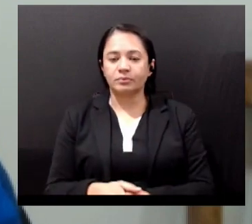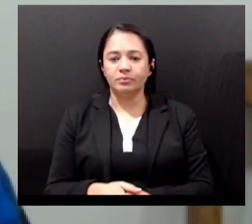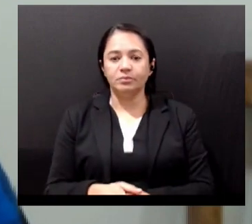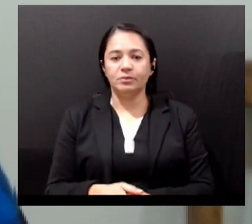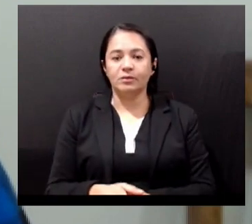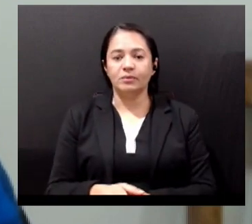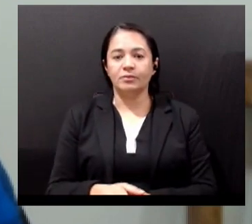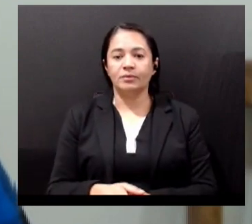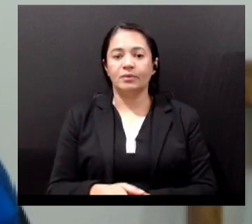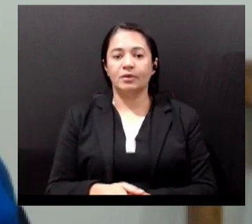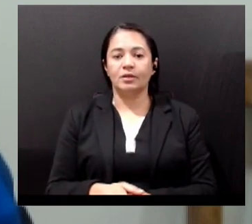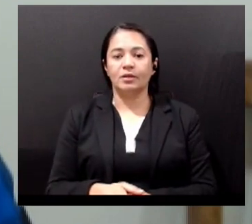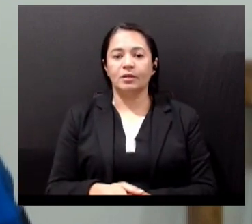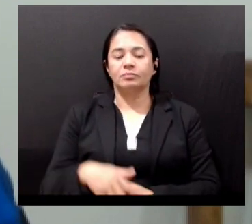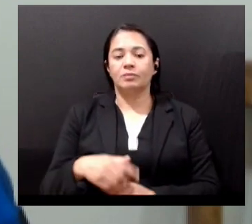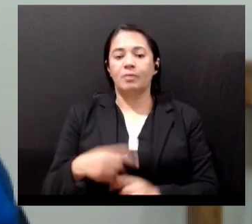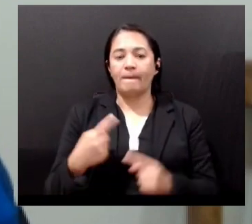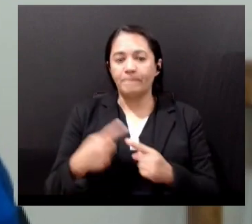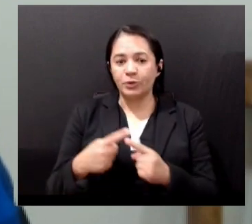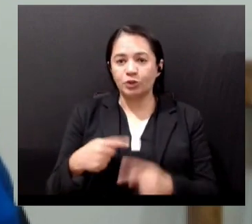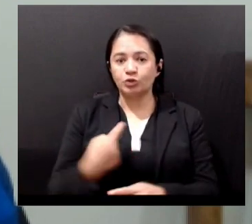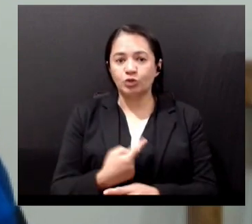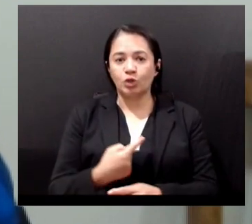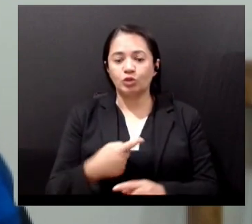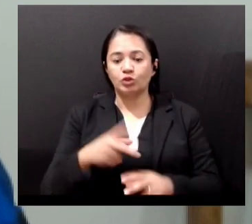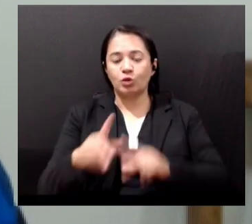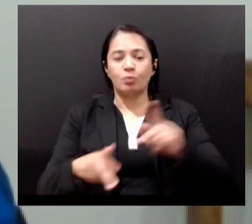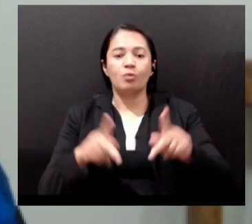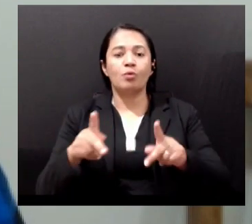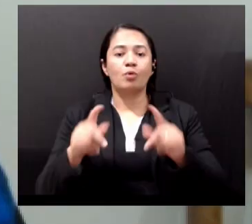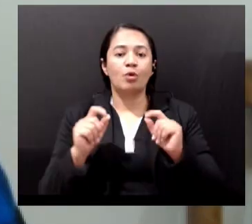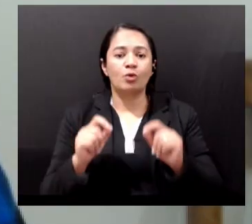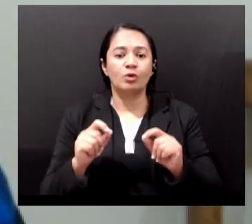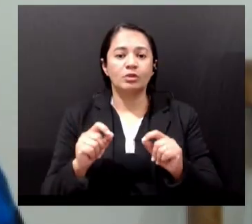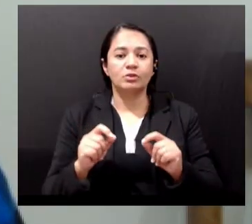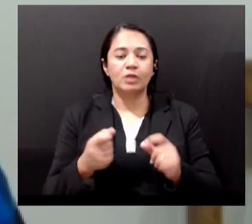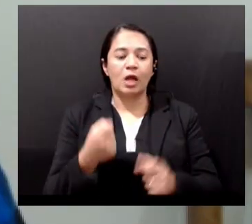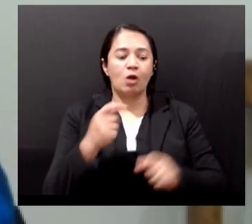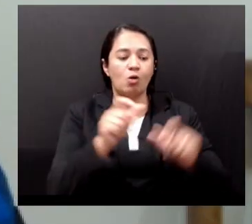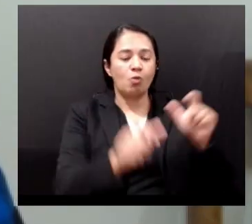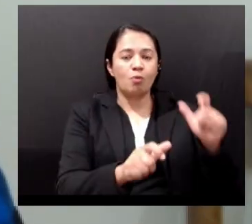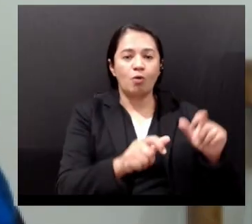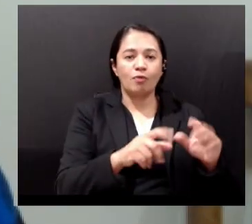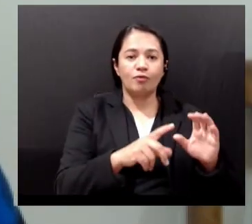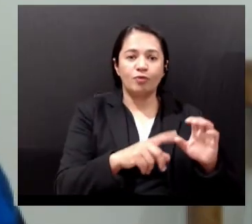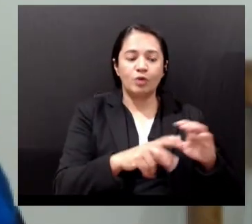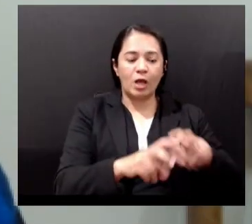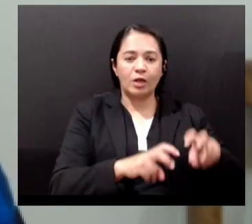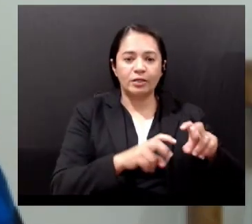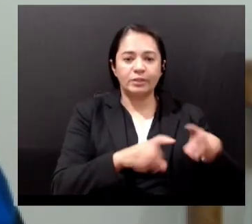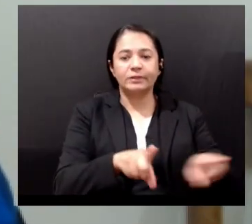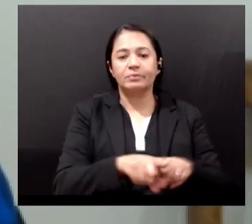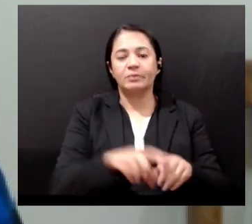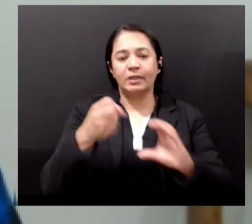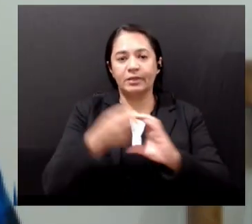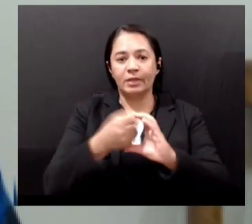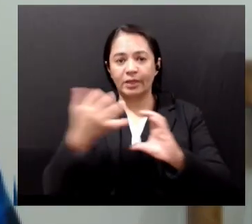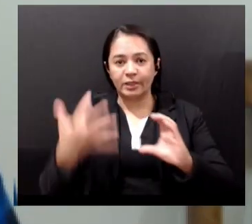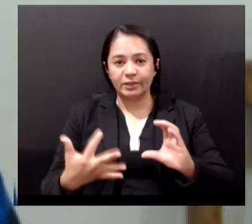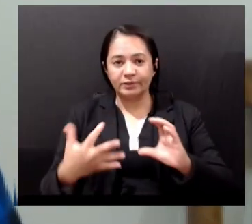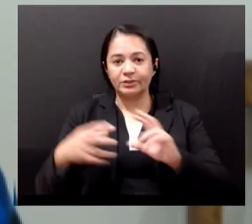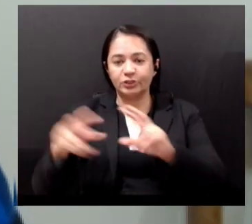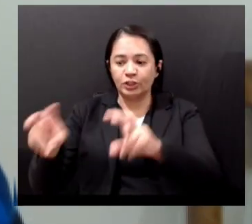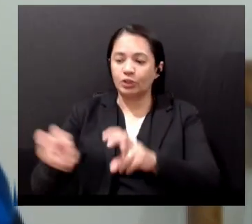tanto em termos de sucessão, né, porque o nosso público é pequenos agricultores, tem aquela característica